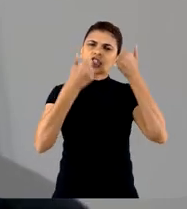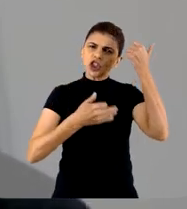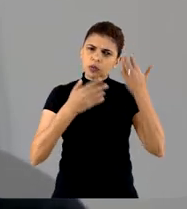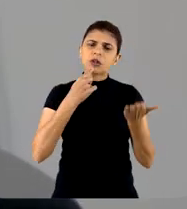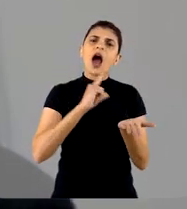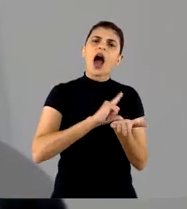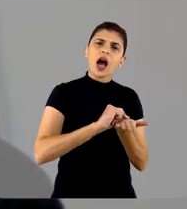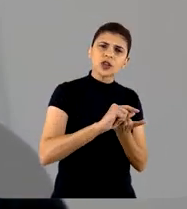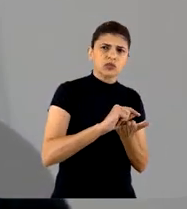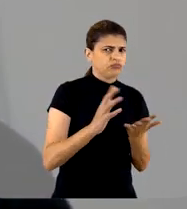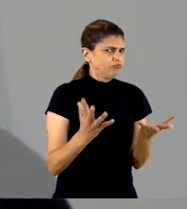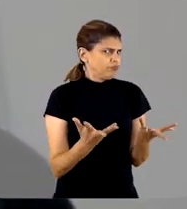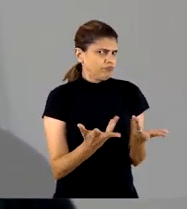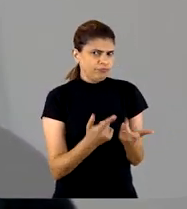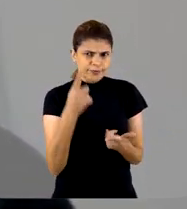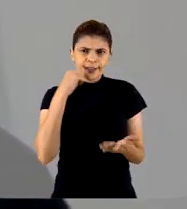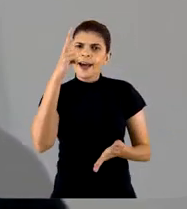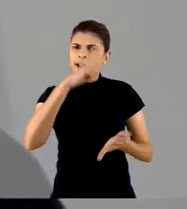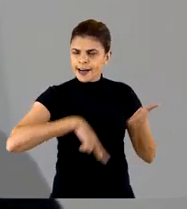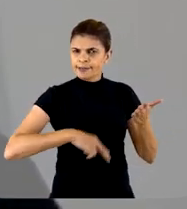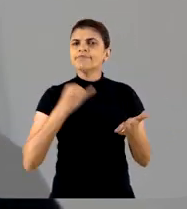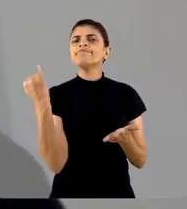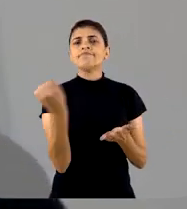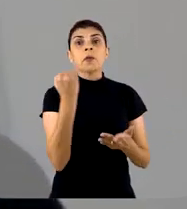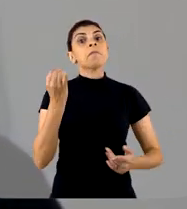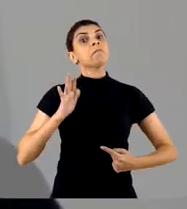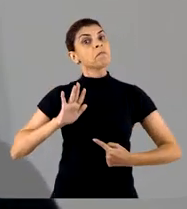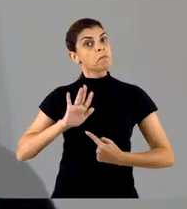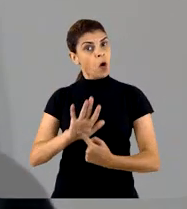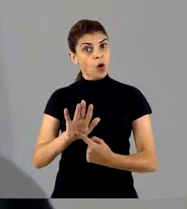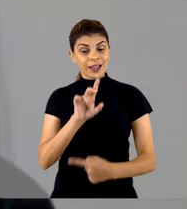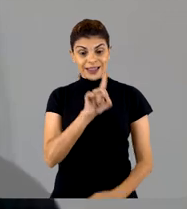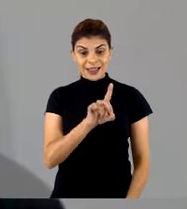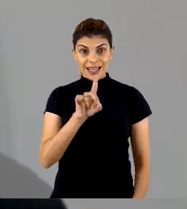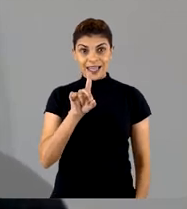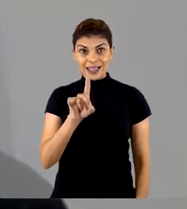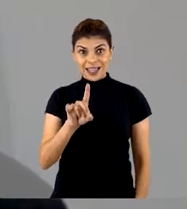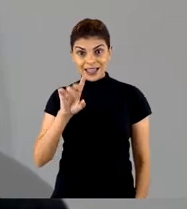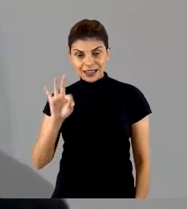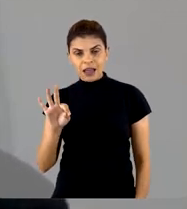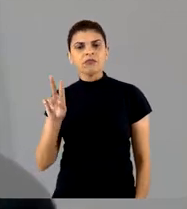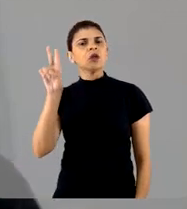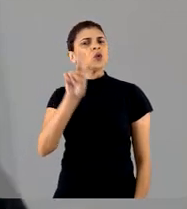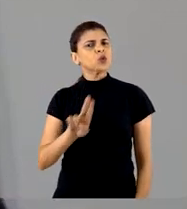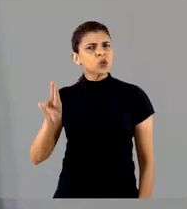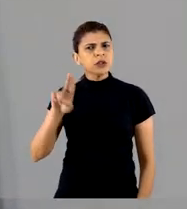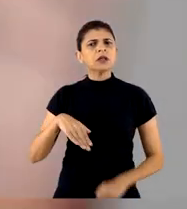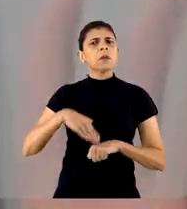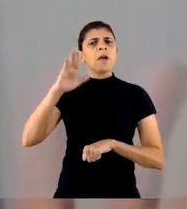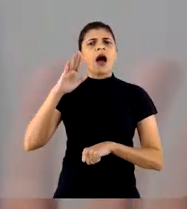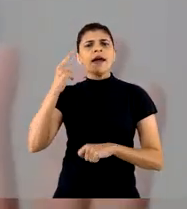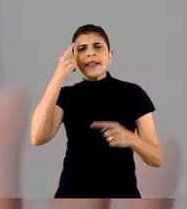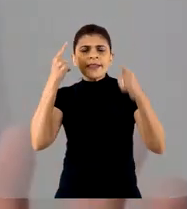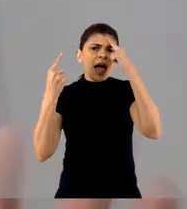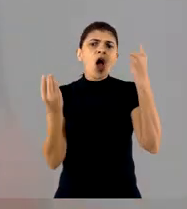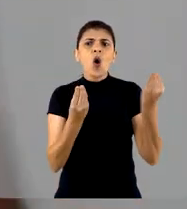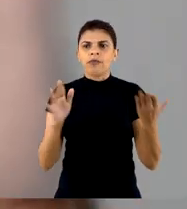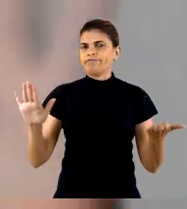sobre isso, tá? Que é fantástico. E mostra justamente isso. O DDT ele era muito utilizado, né? E a ideia, qual que